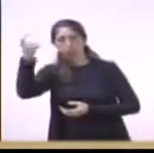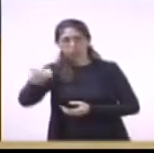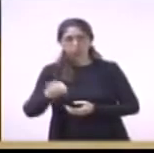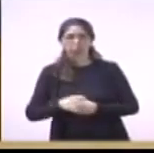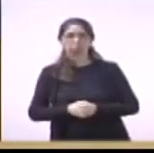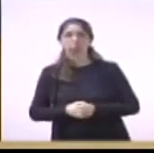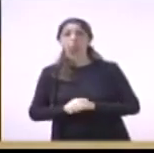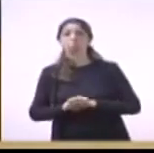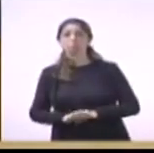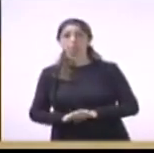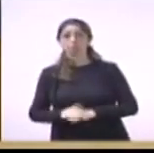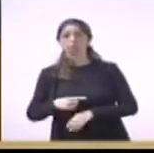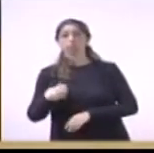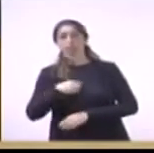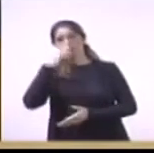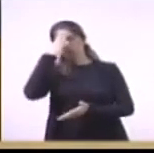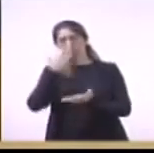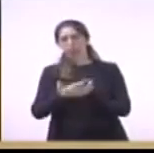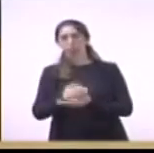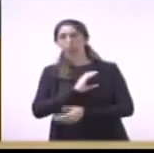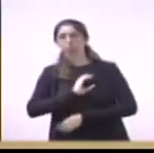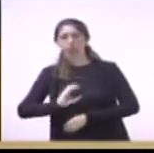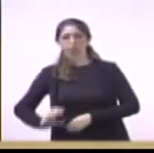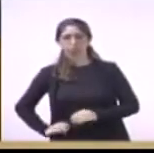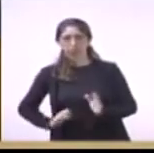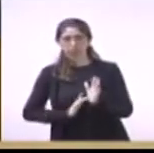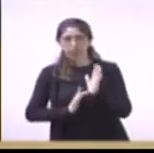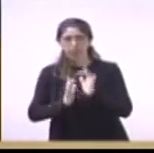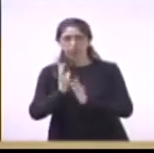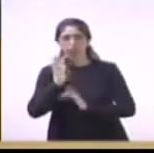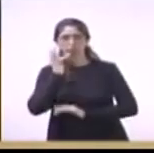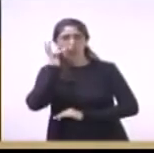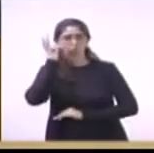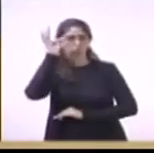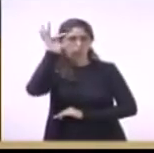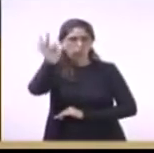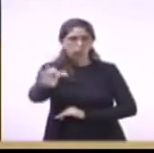se nós acreditamos em Cristo, se a gente quiser um dia ter o nosso